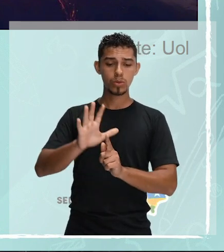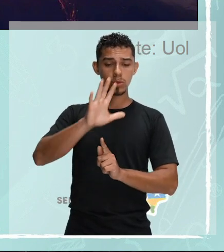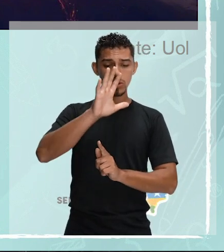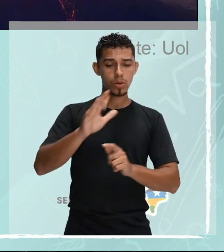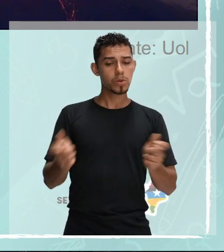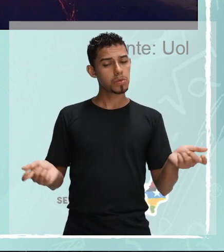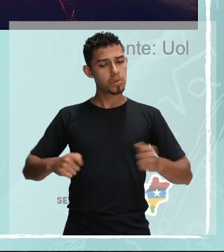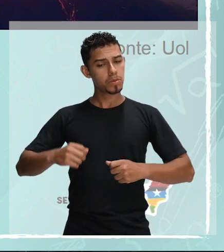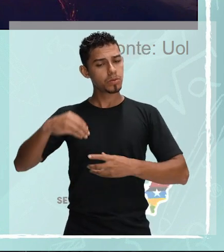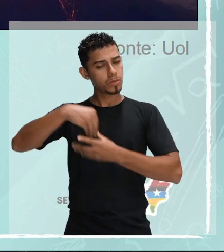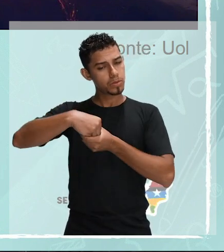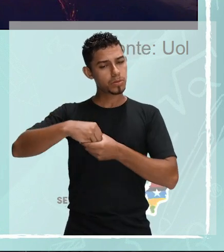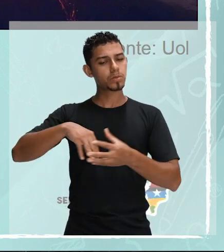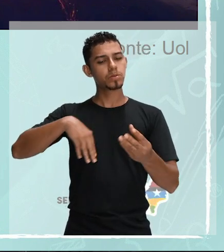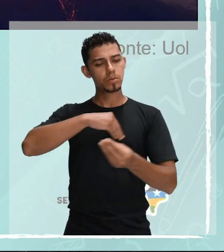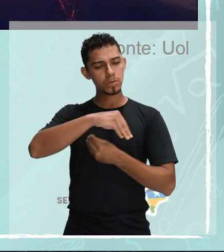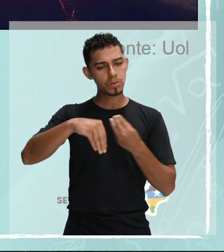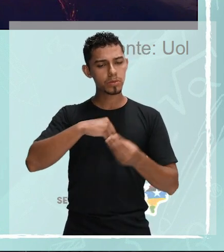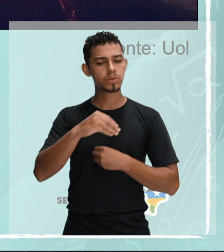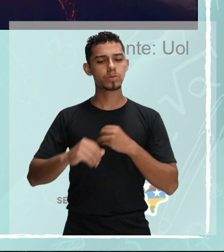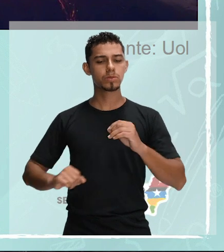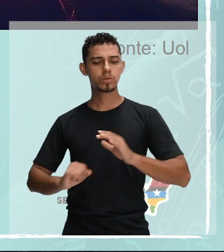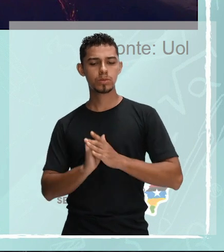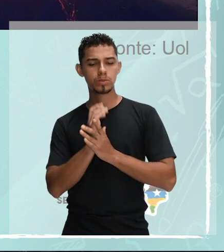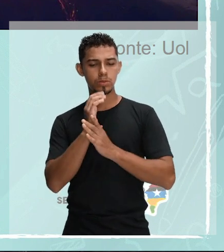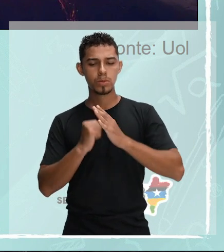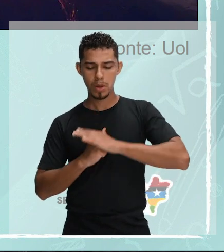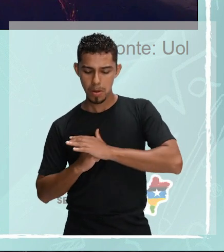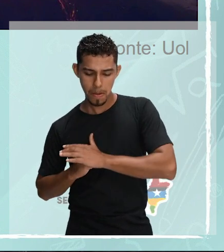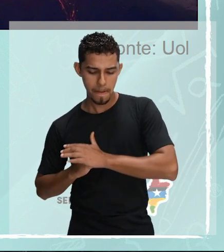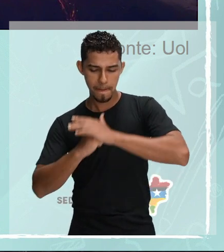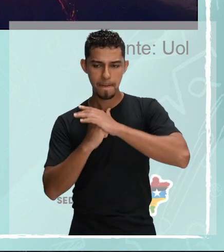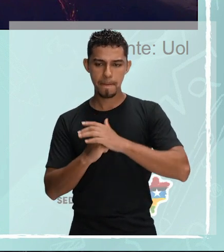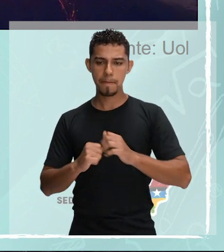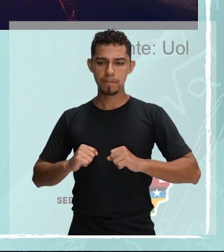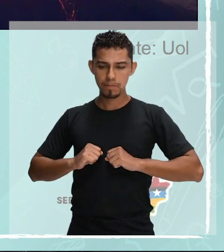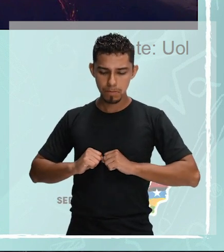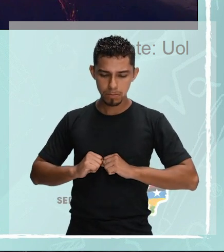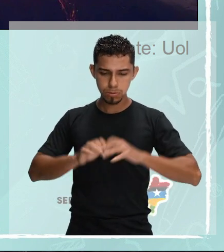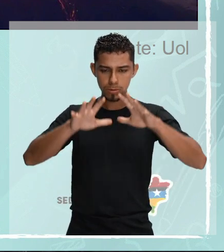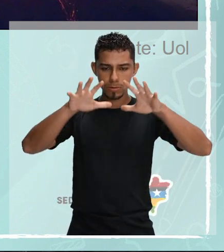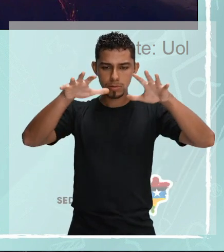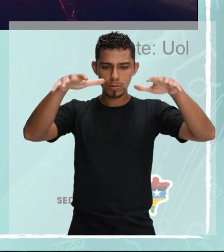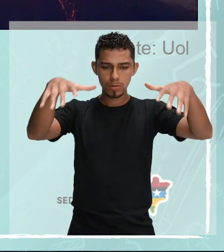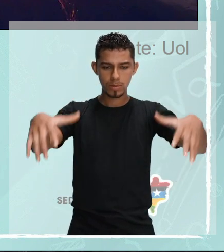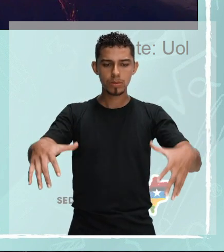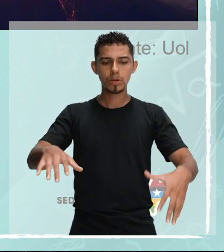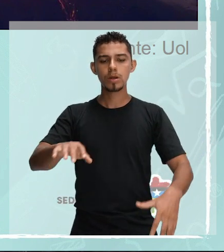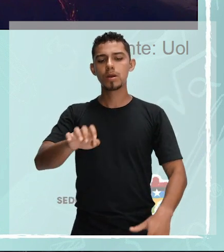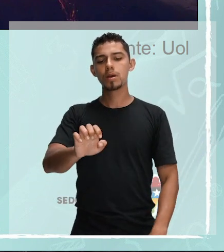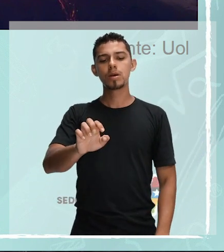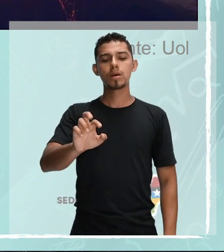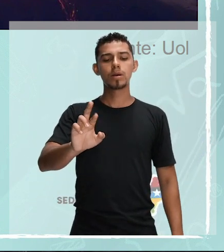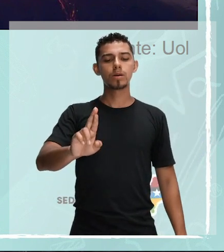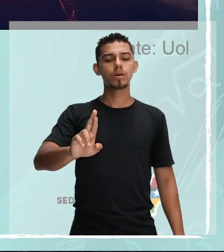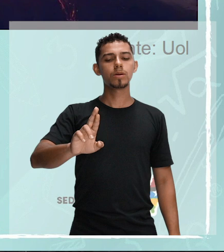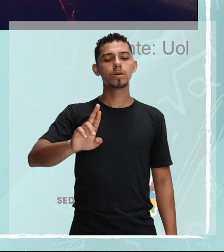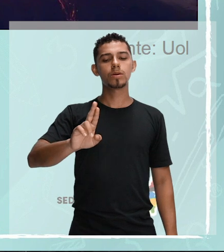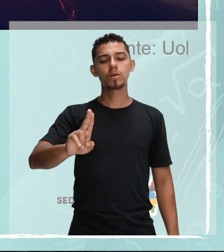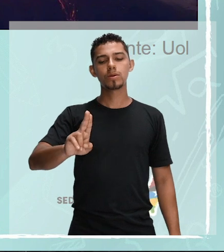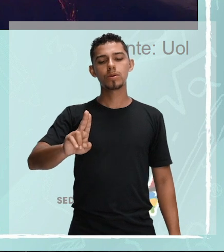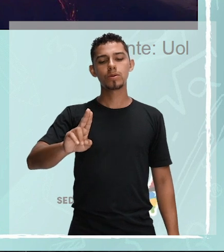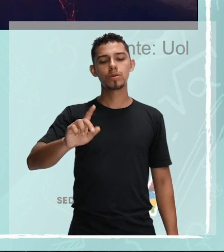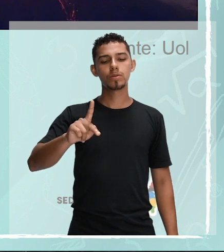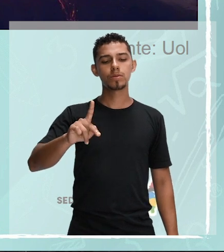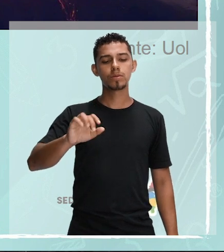depósito sob um vulcão, até que a pressão faça com que ocorra a erupção. As lavas escorrem